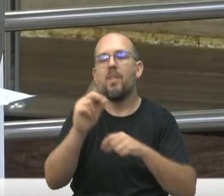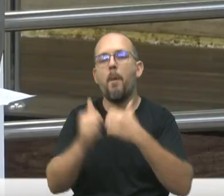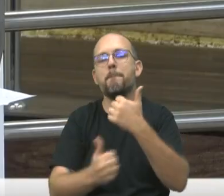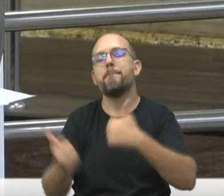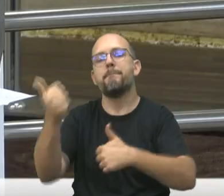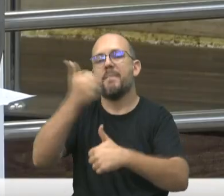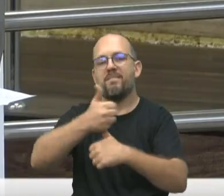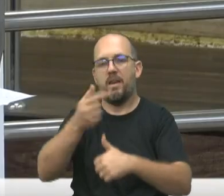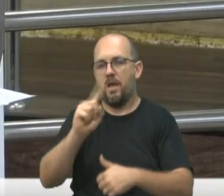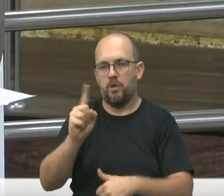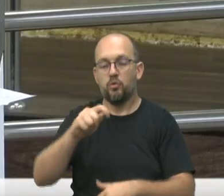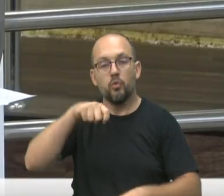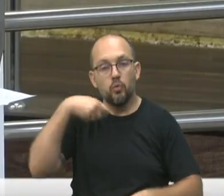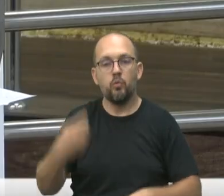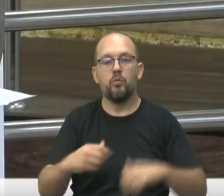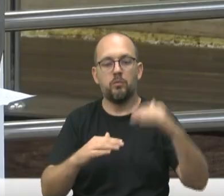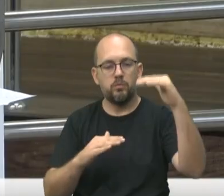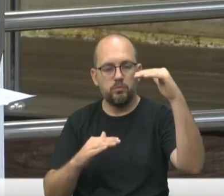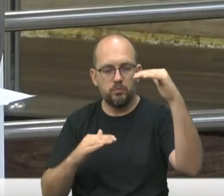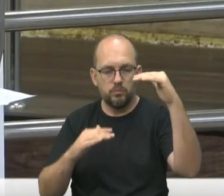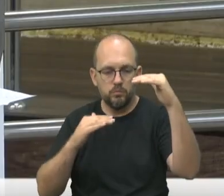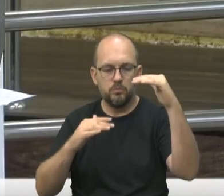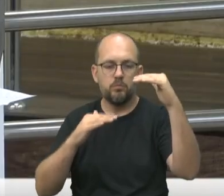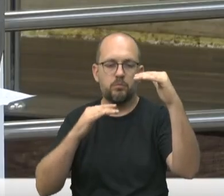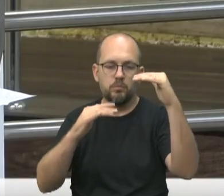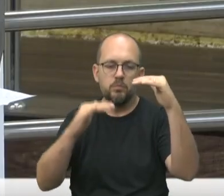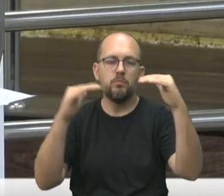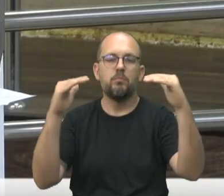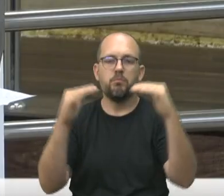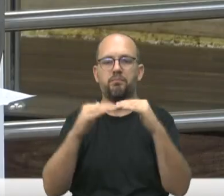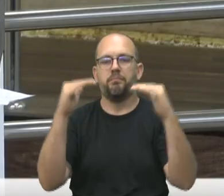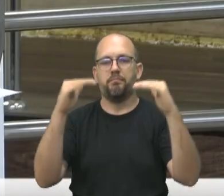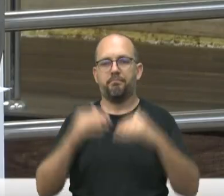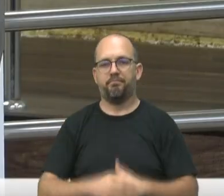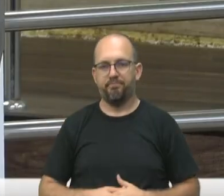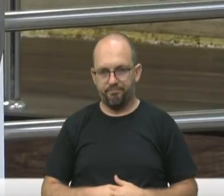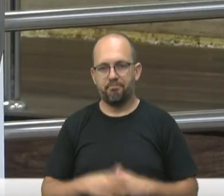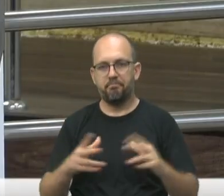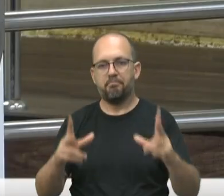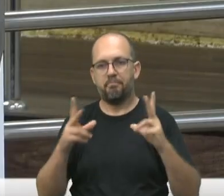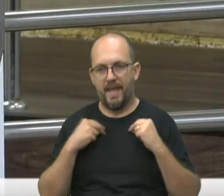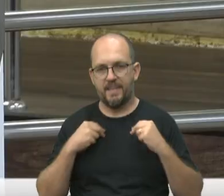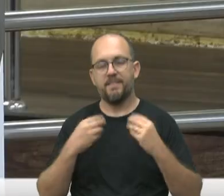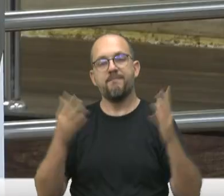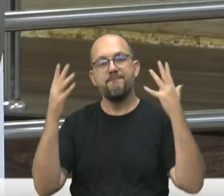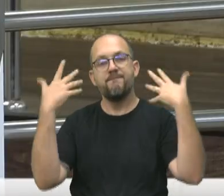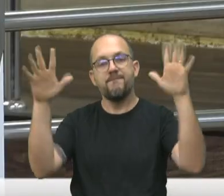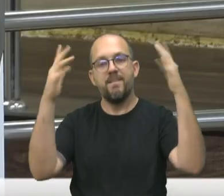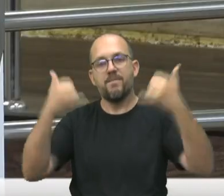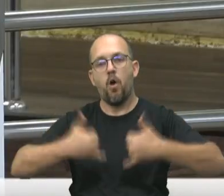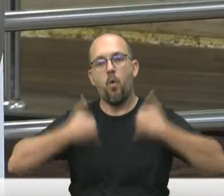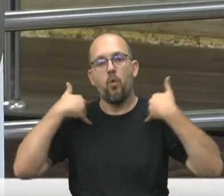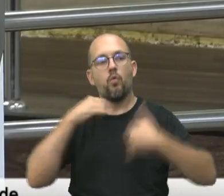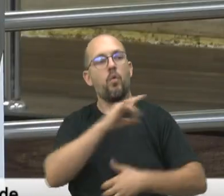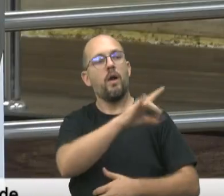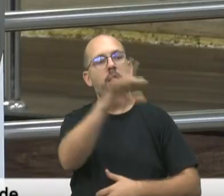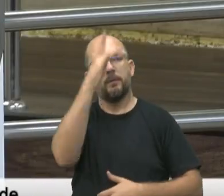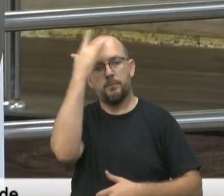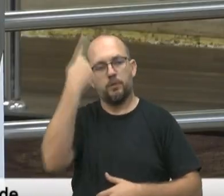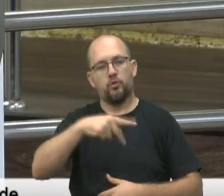mas conquiste a igualdade que todos nós merecemos. Viva o nosso orgulho e viva cada uma das pessoas que resistem aqui em Jaú. Muito